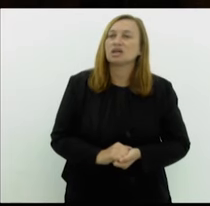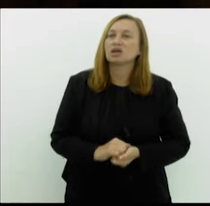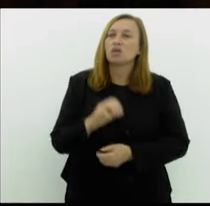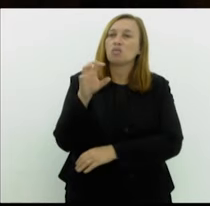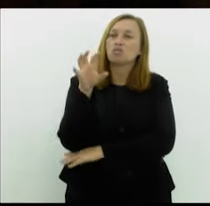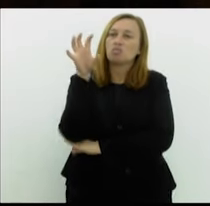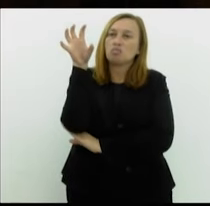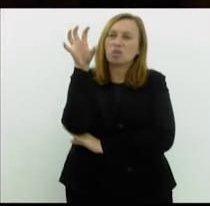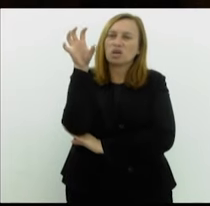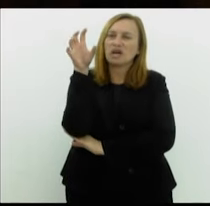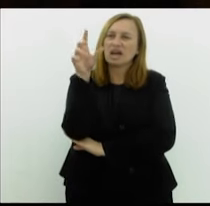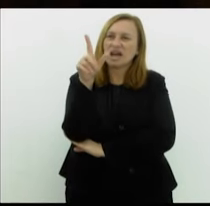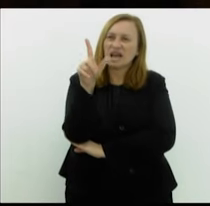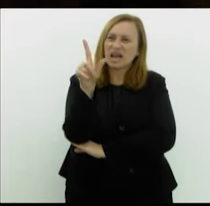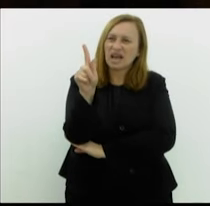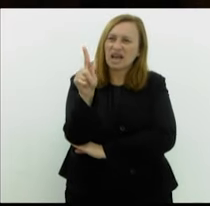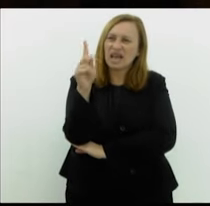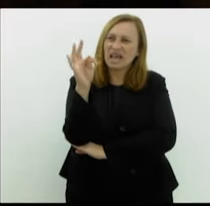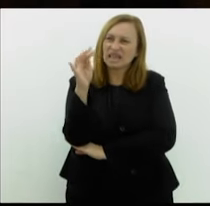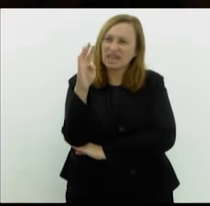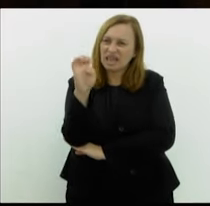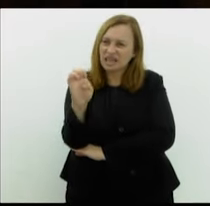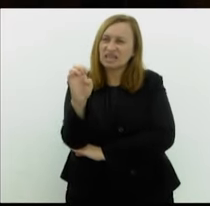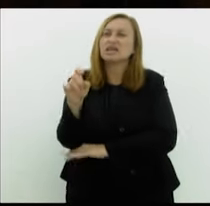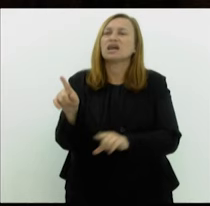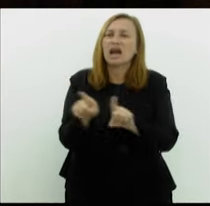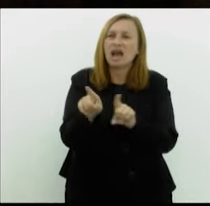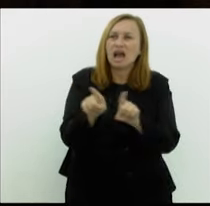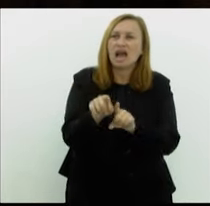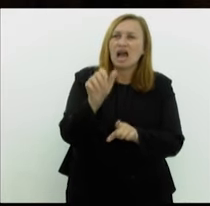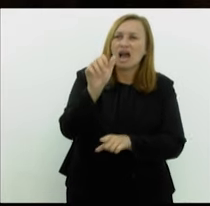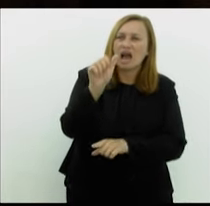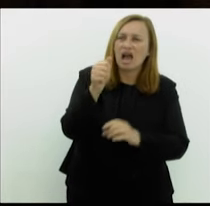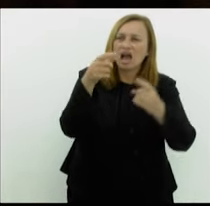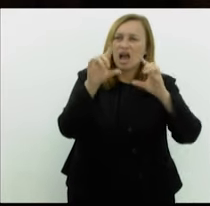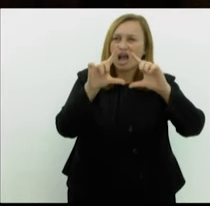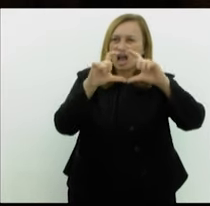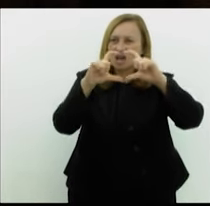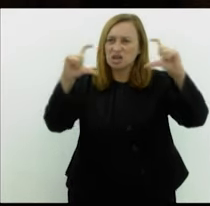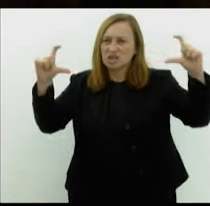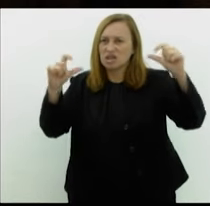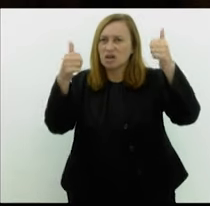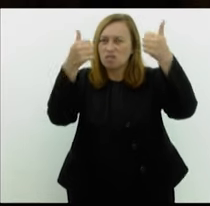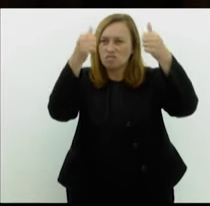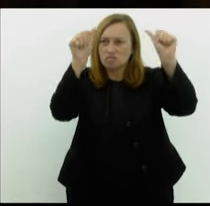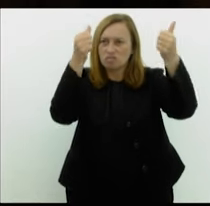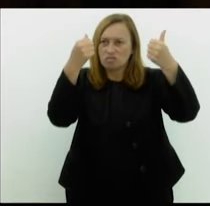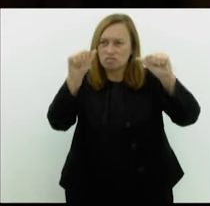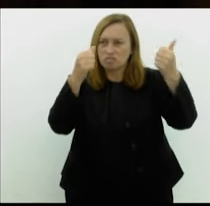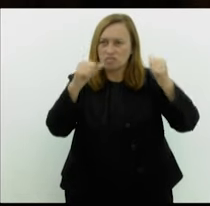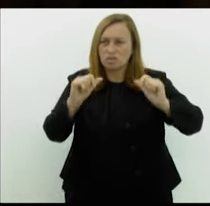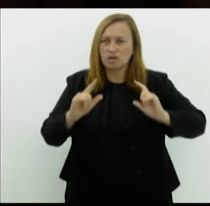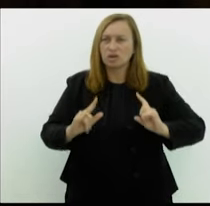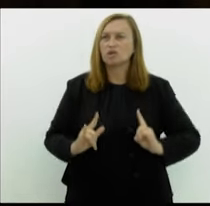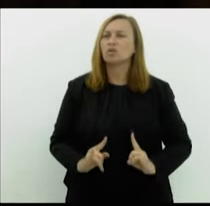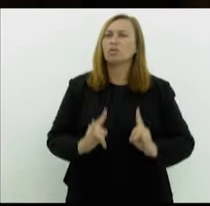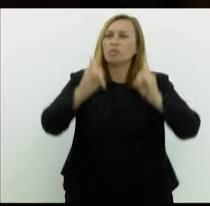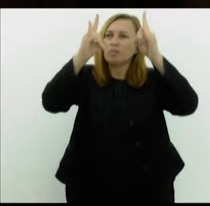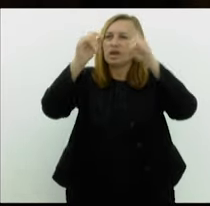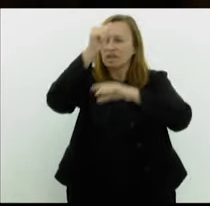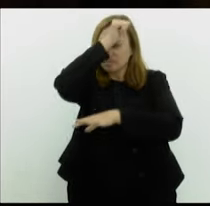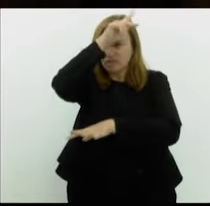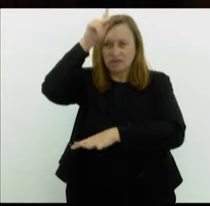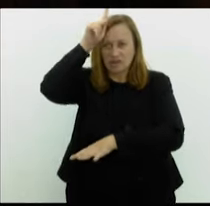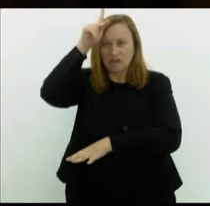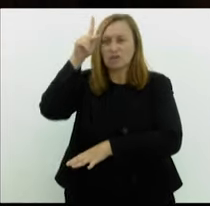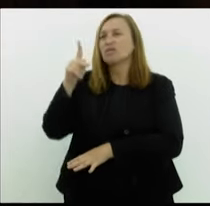grandes avenidas, já deve ter visto outdoor, já deve ter visto toda a empena do prédio da Prefeitura com